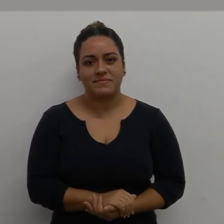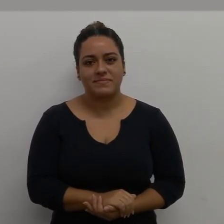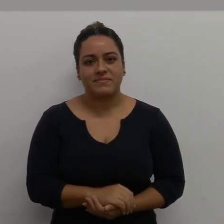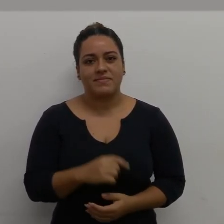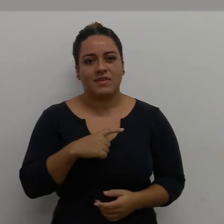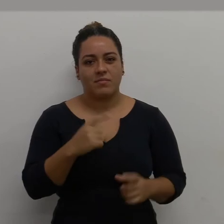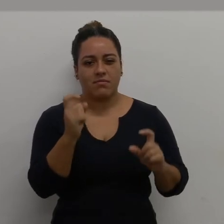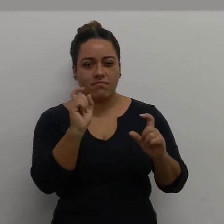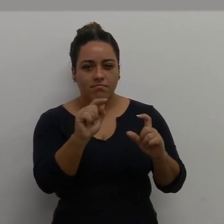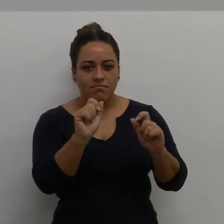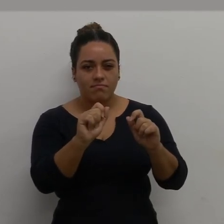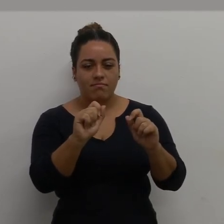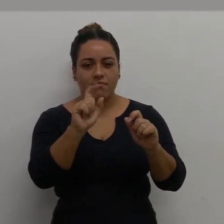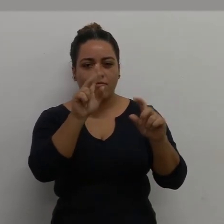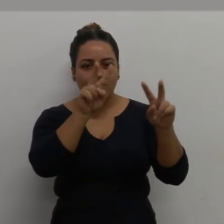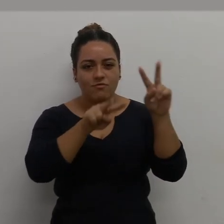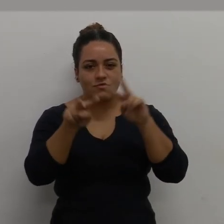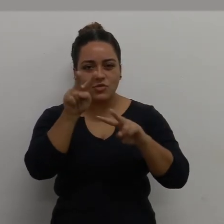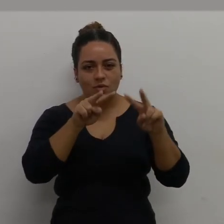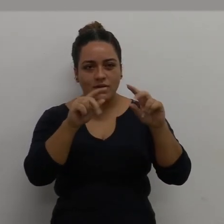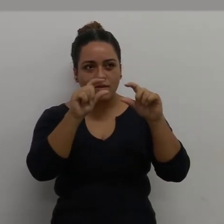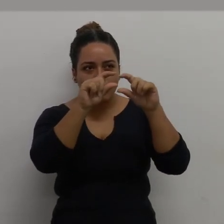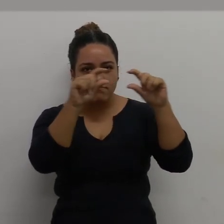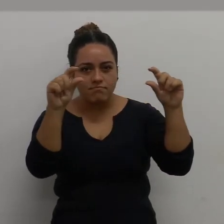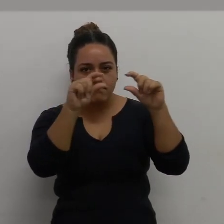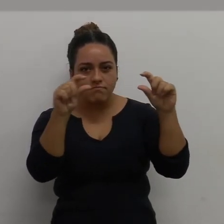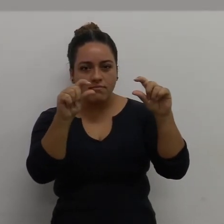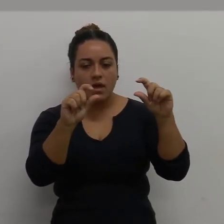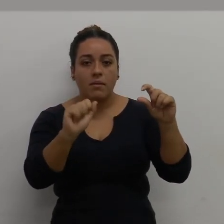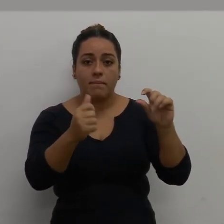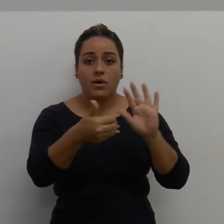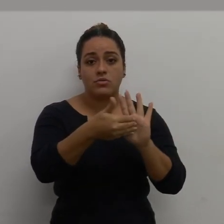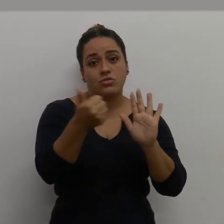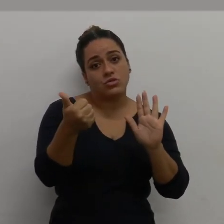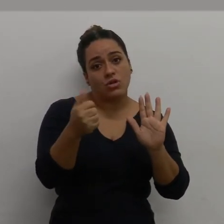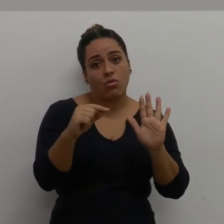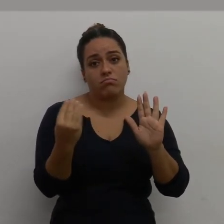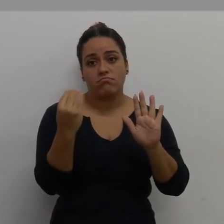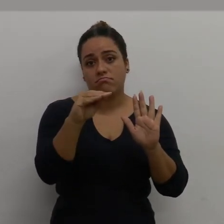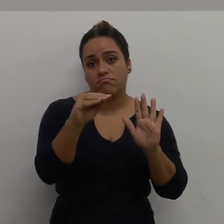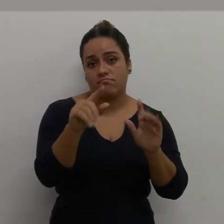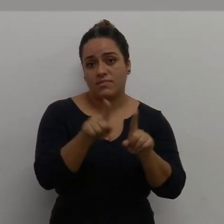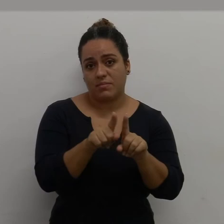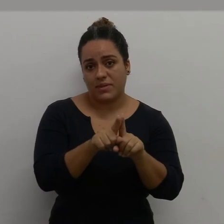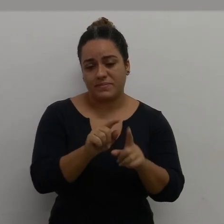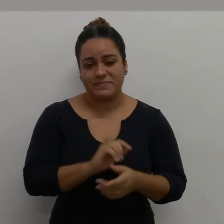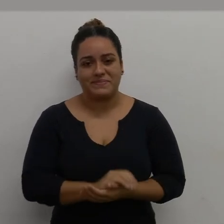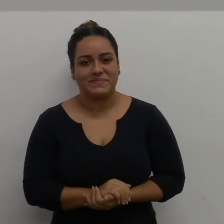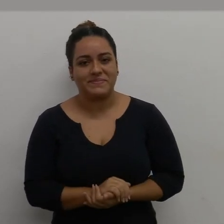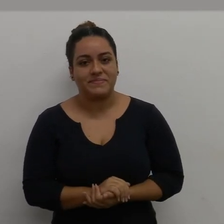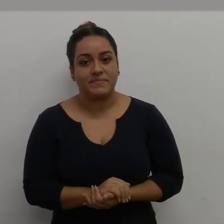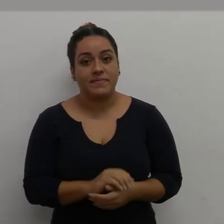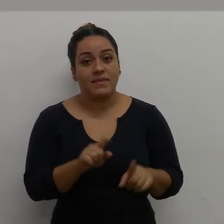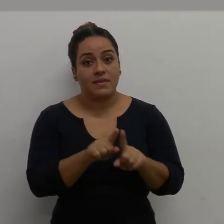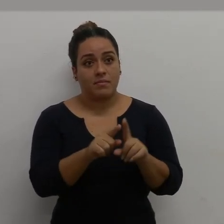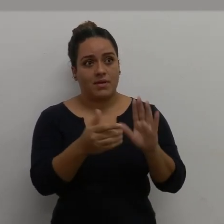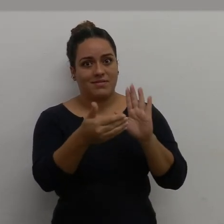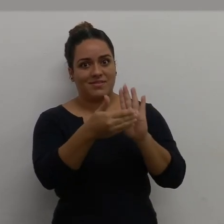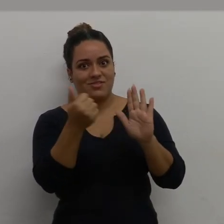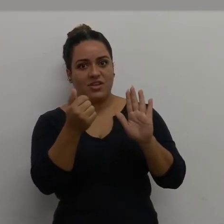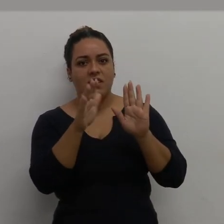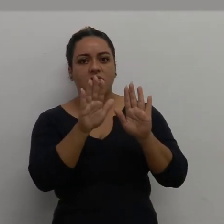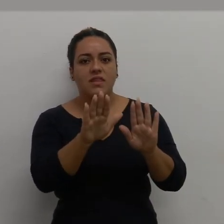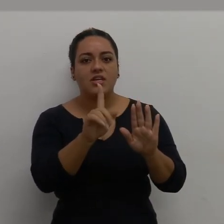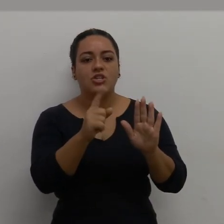tá? Visualizar, vou marcar de novo. Parte de cima voltou. Ele desabilita esse menu, ok? Não, na verdade,